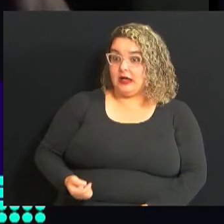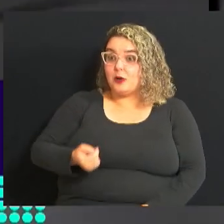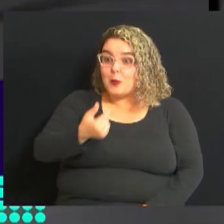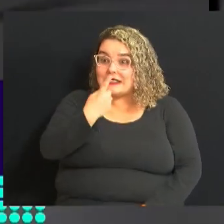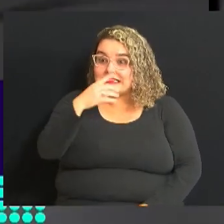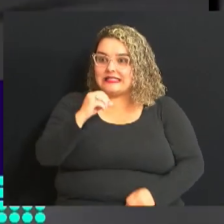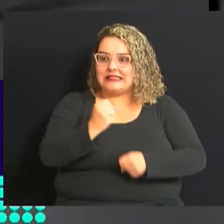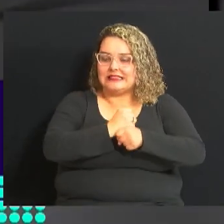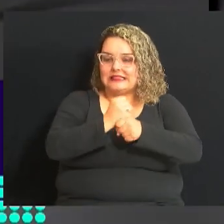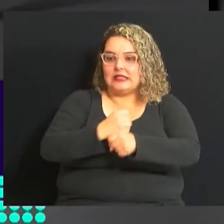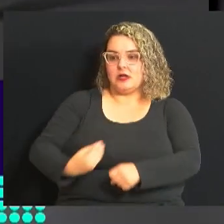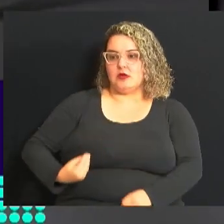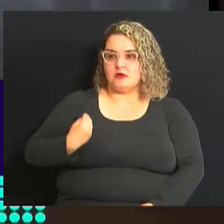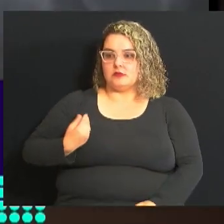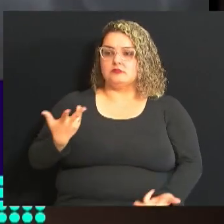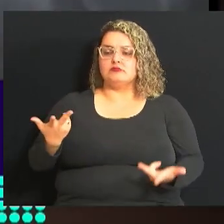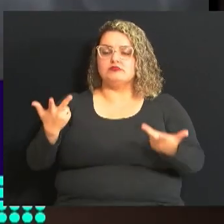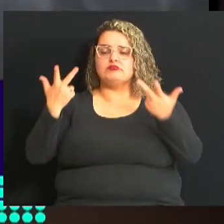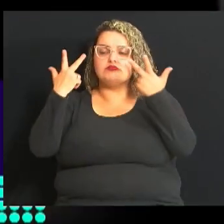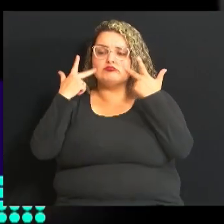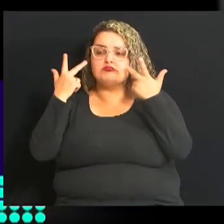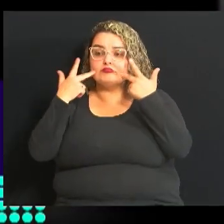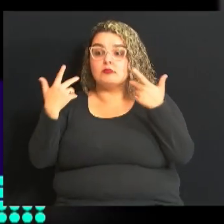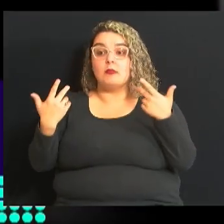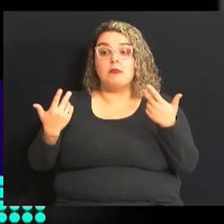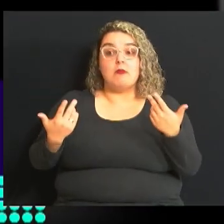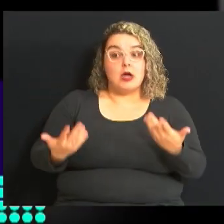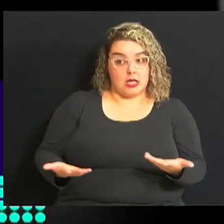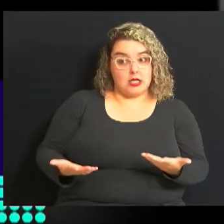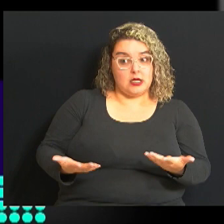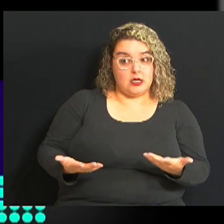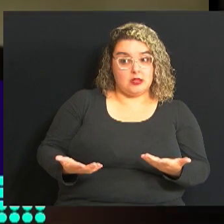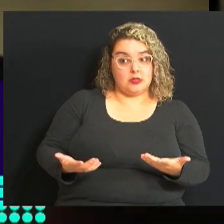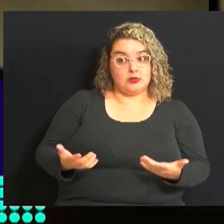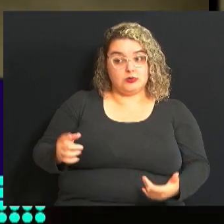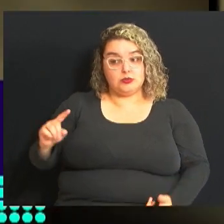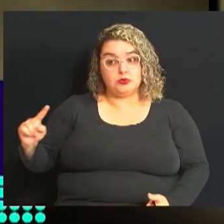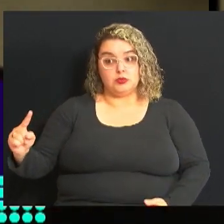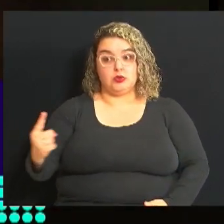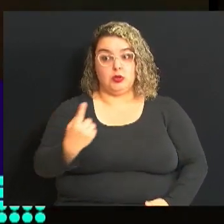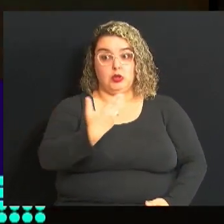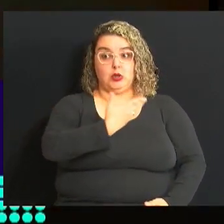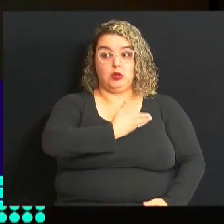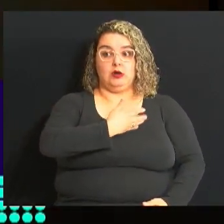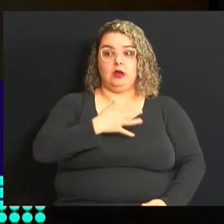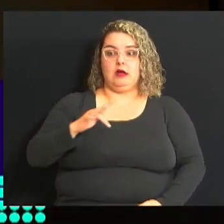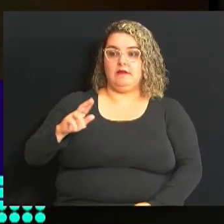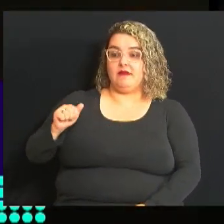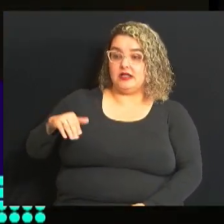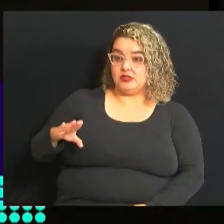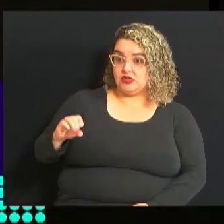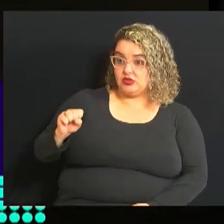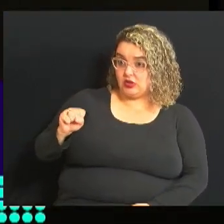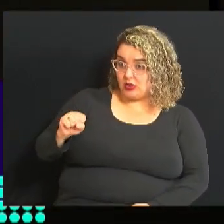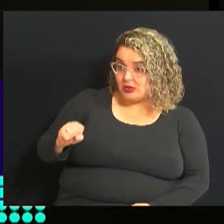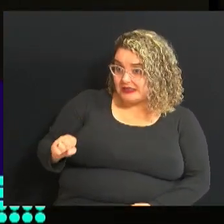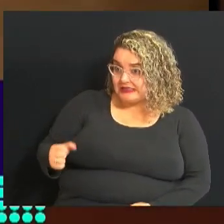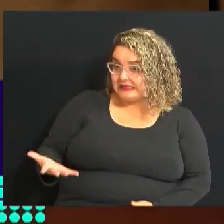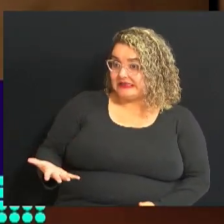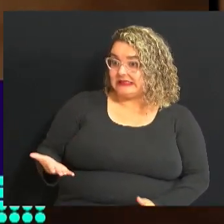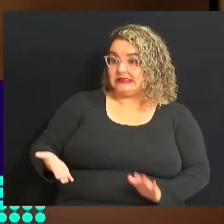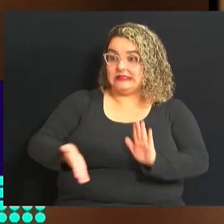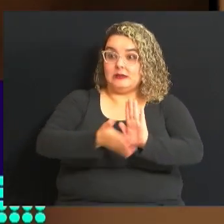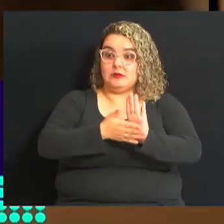vida deles era tranquila, mas o reaparecimento do amigo François com uma proposta de trabalho para